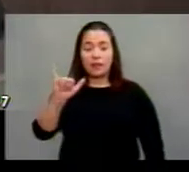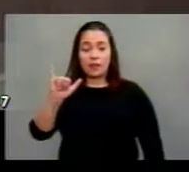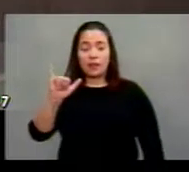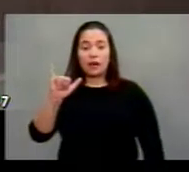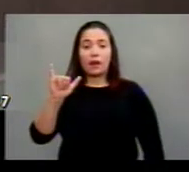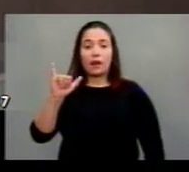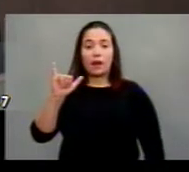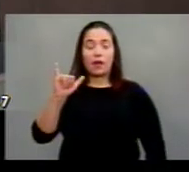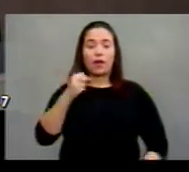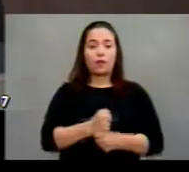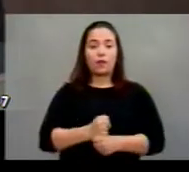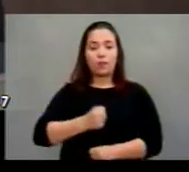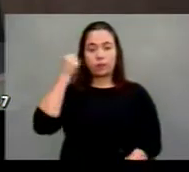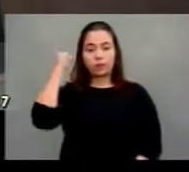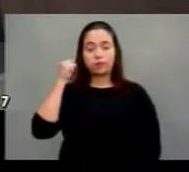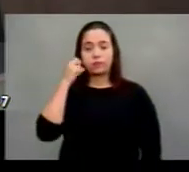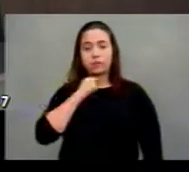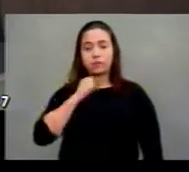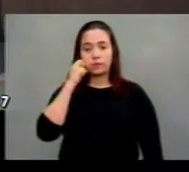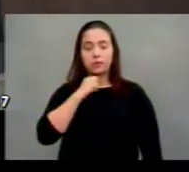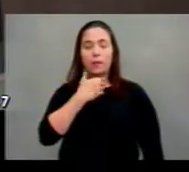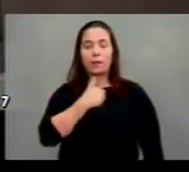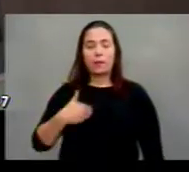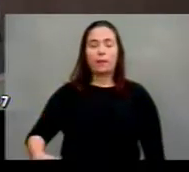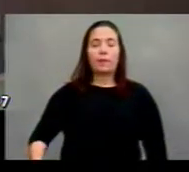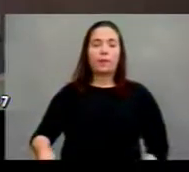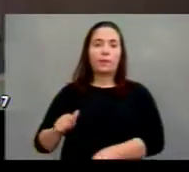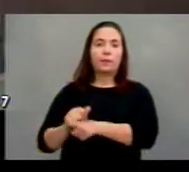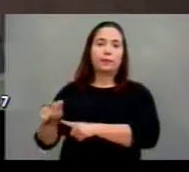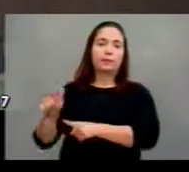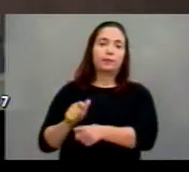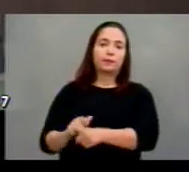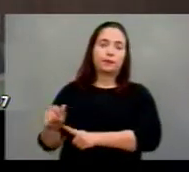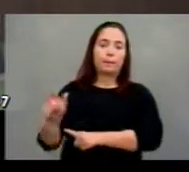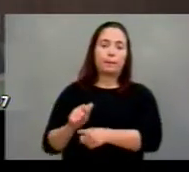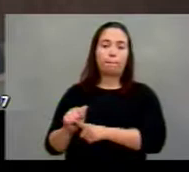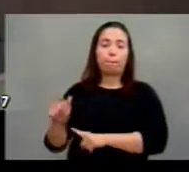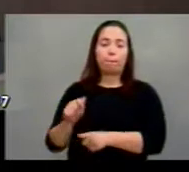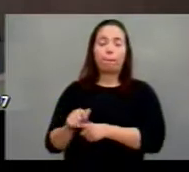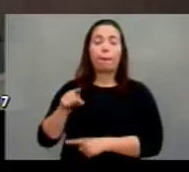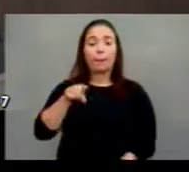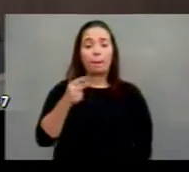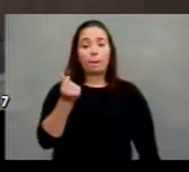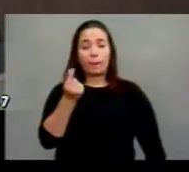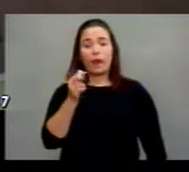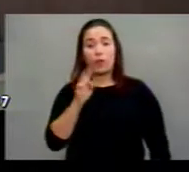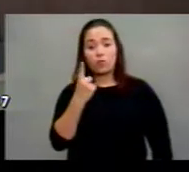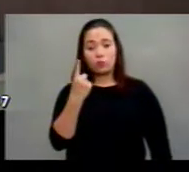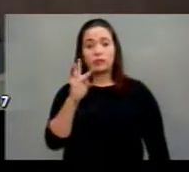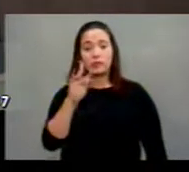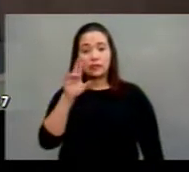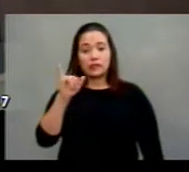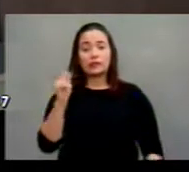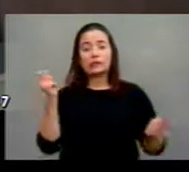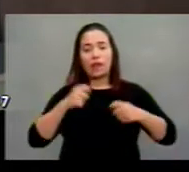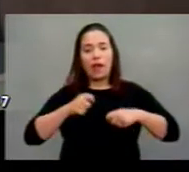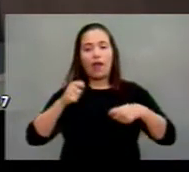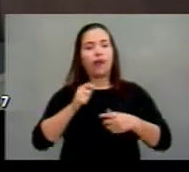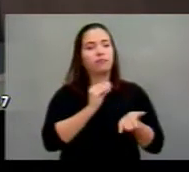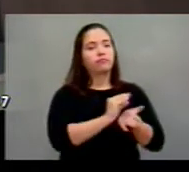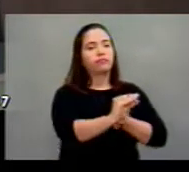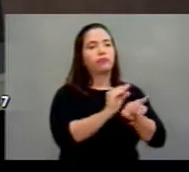reais ao ano dos cofres públicos, recursos esses que poderiam induzir a atividade